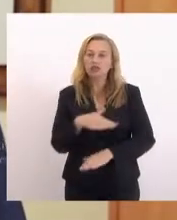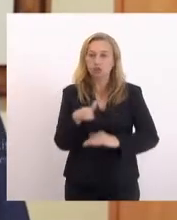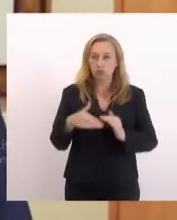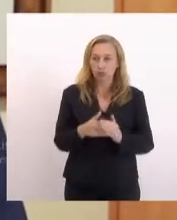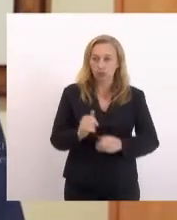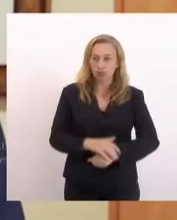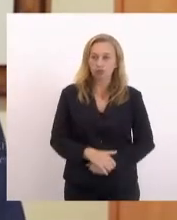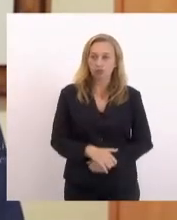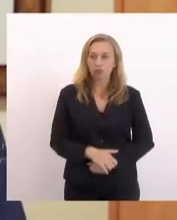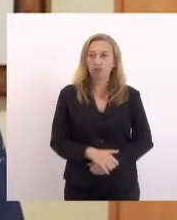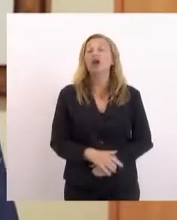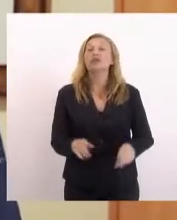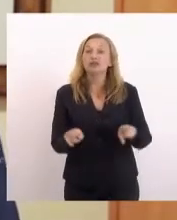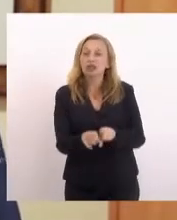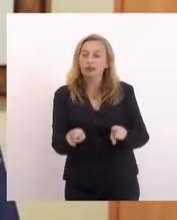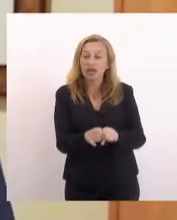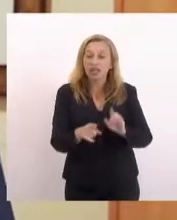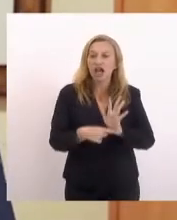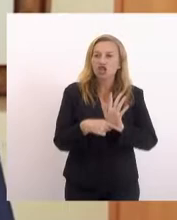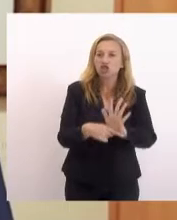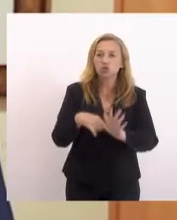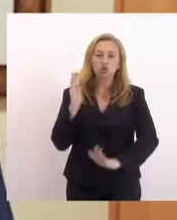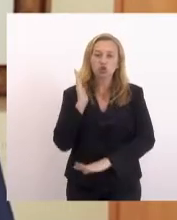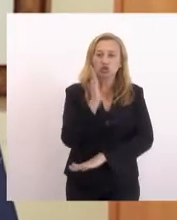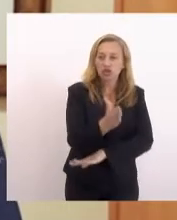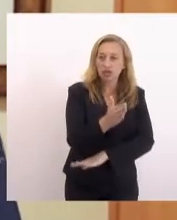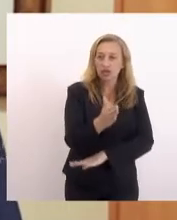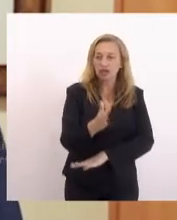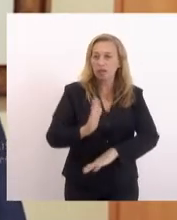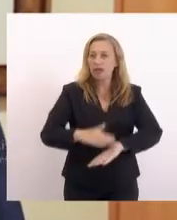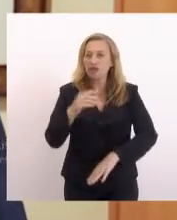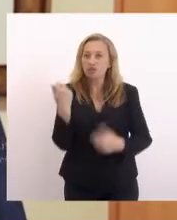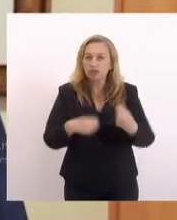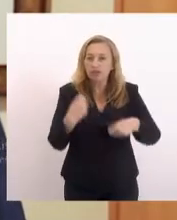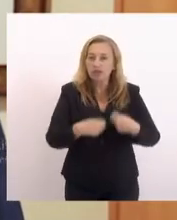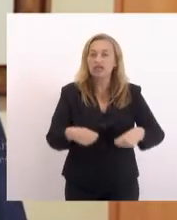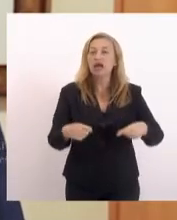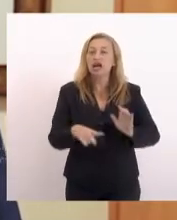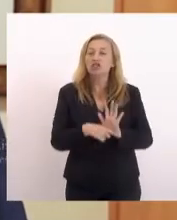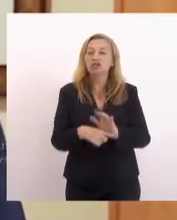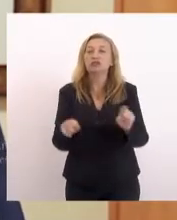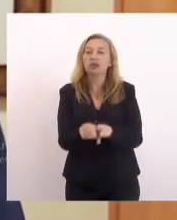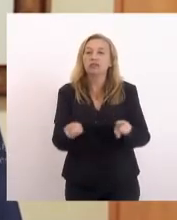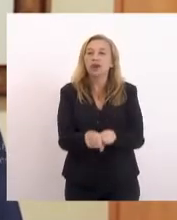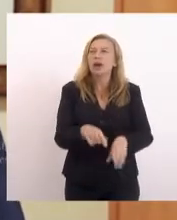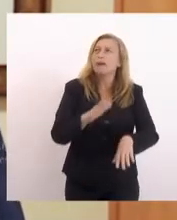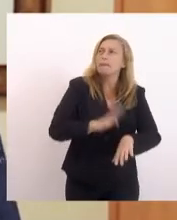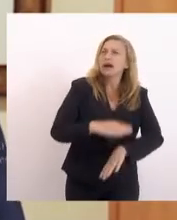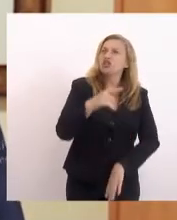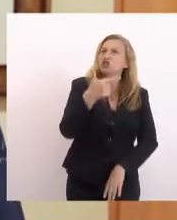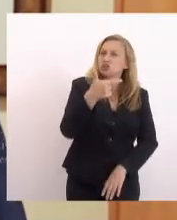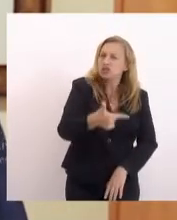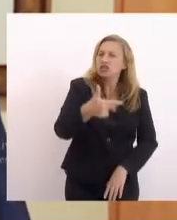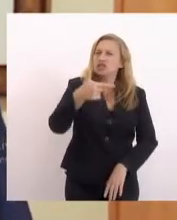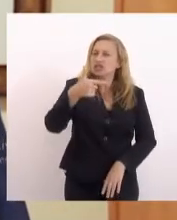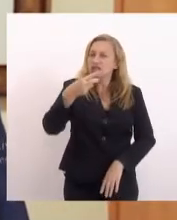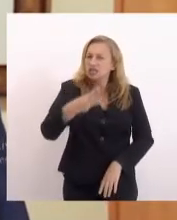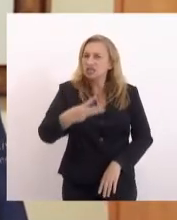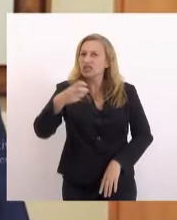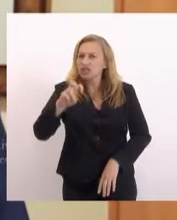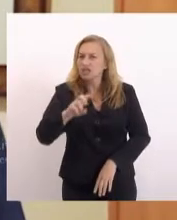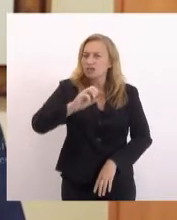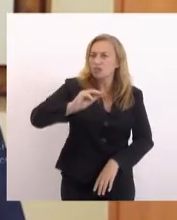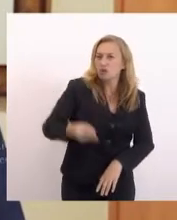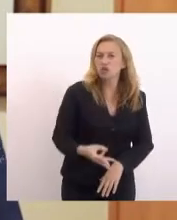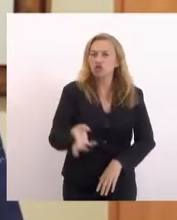beneficiados. Além dessa ajuda direta a quem mais precisa, concedemos ainda mais de 235 milhões de reais para cerca